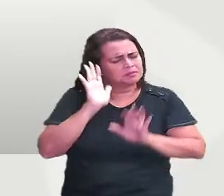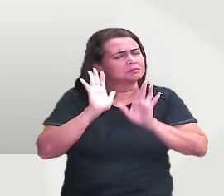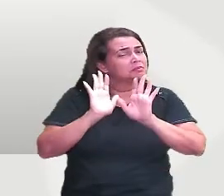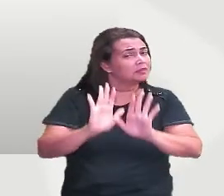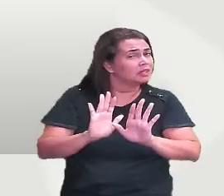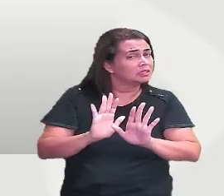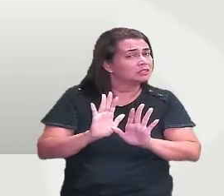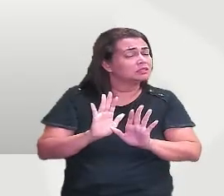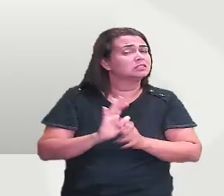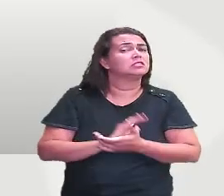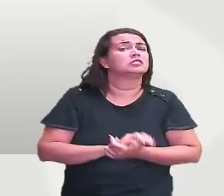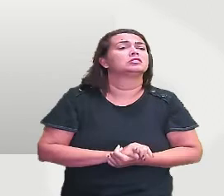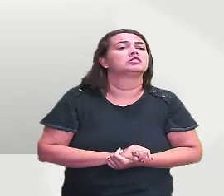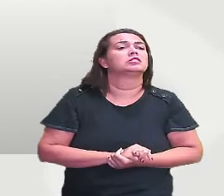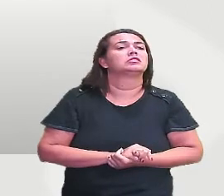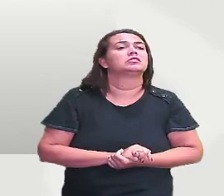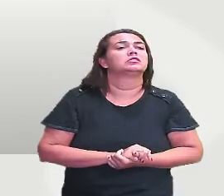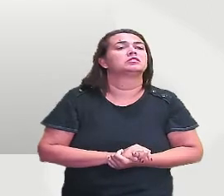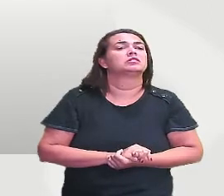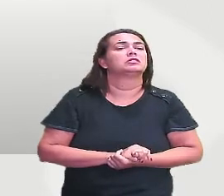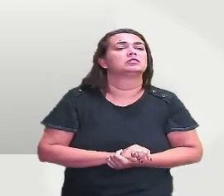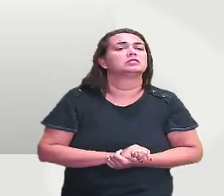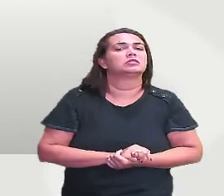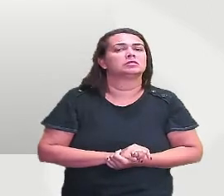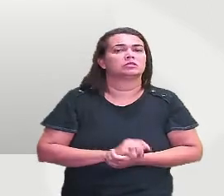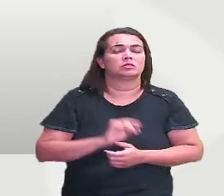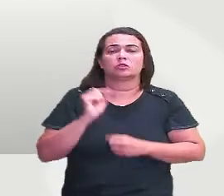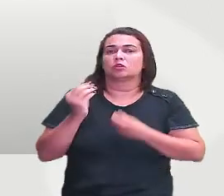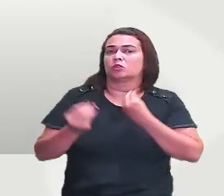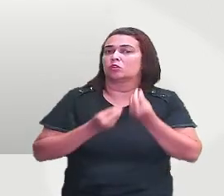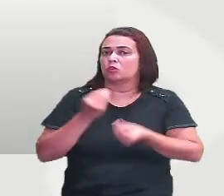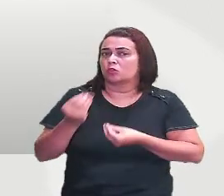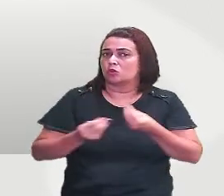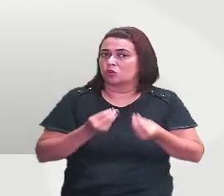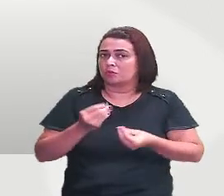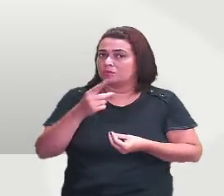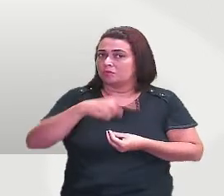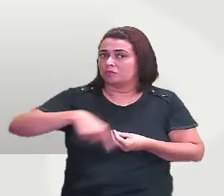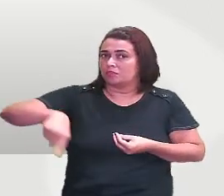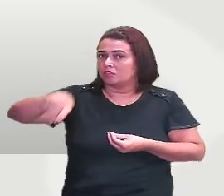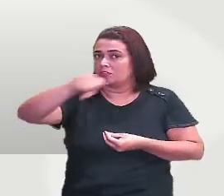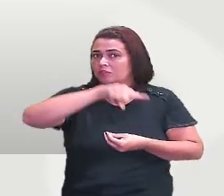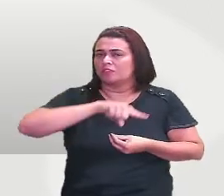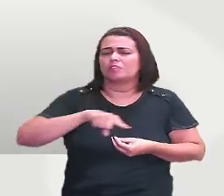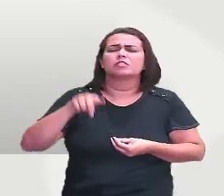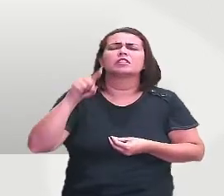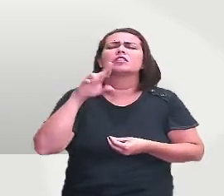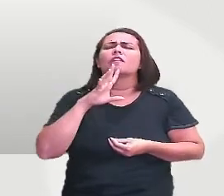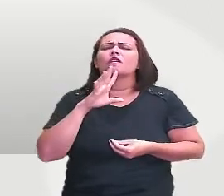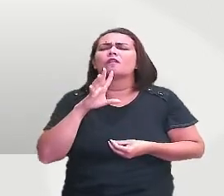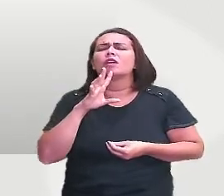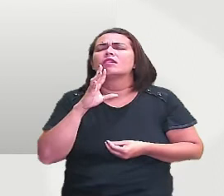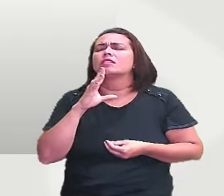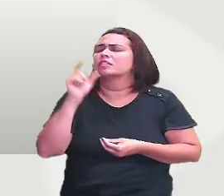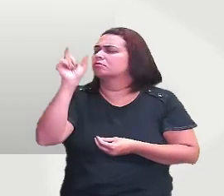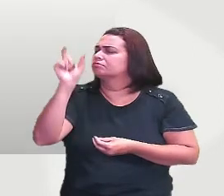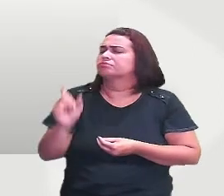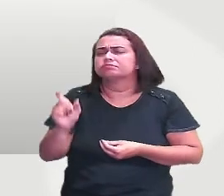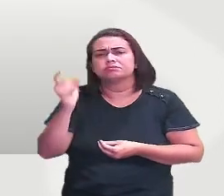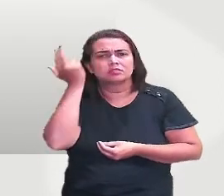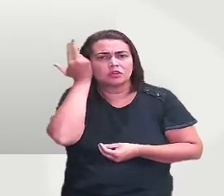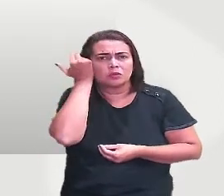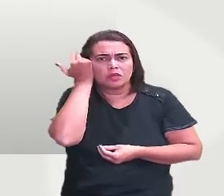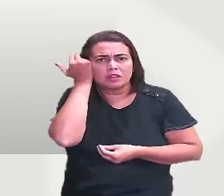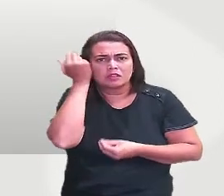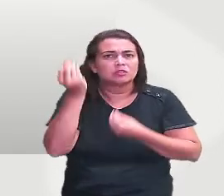Mas será que mais um pouquinho sobre o coelhinho você quer conhecer? Presta muita atenção